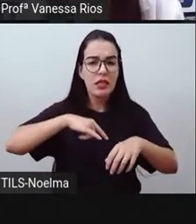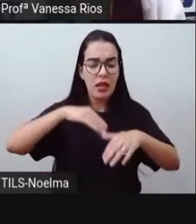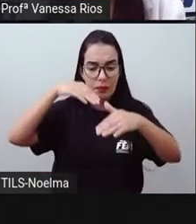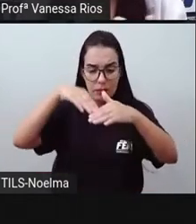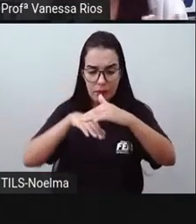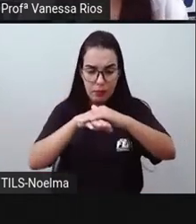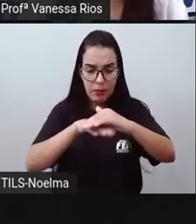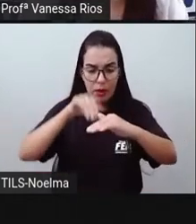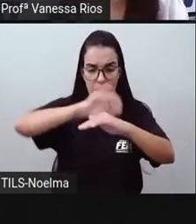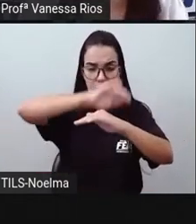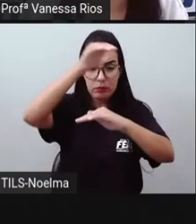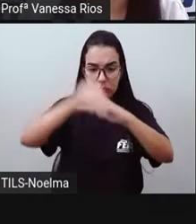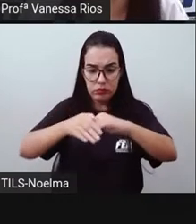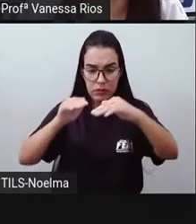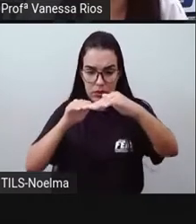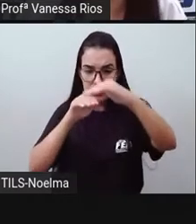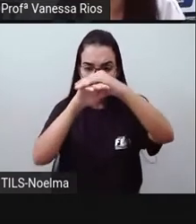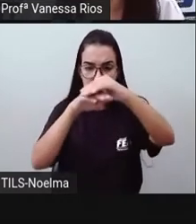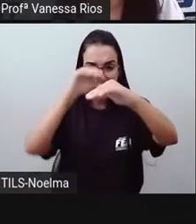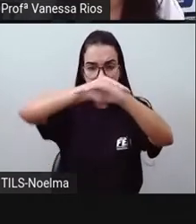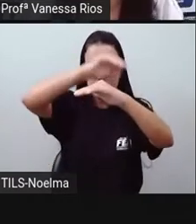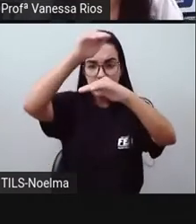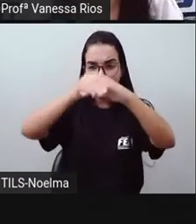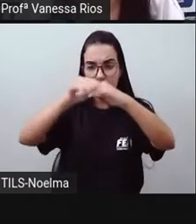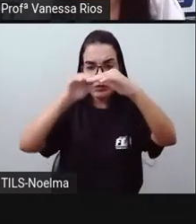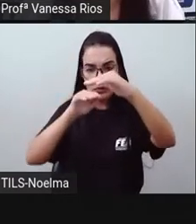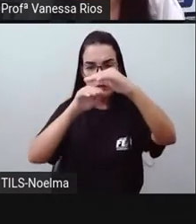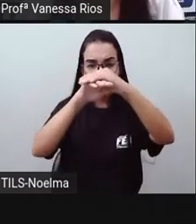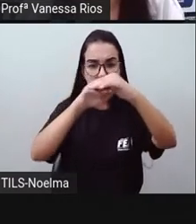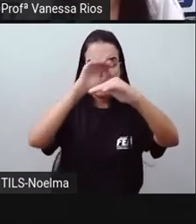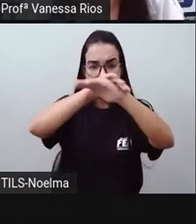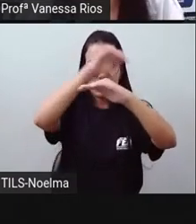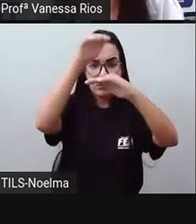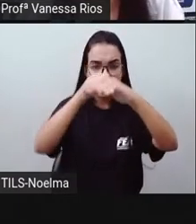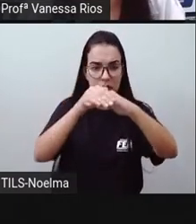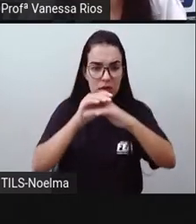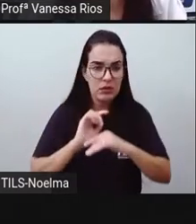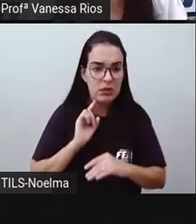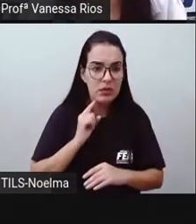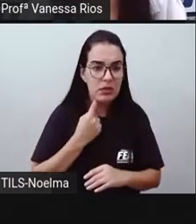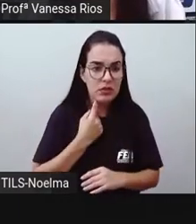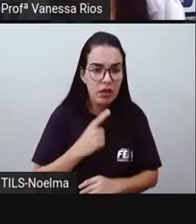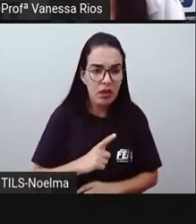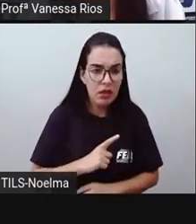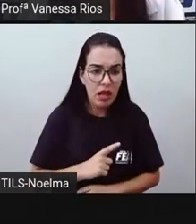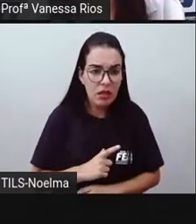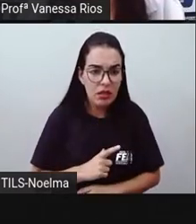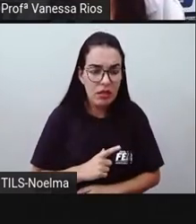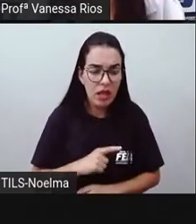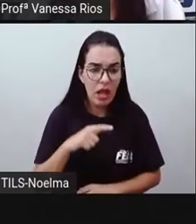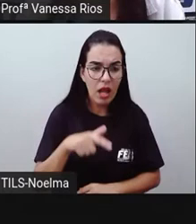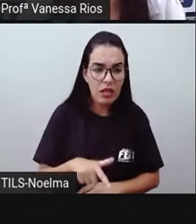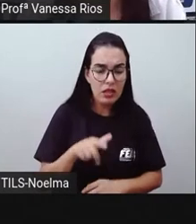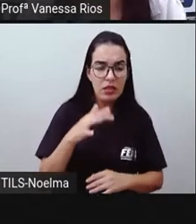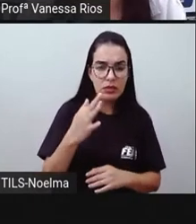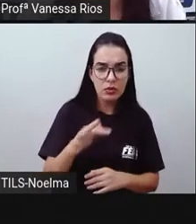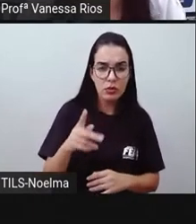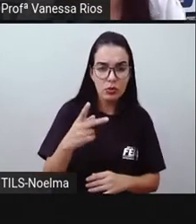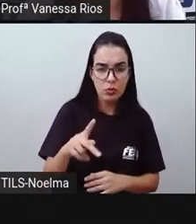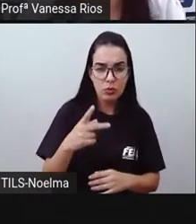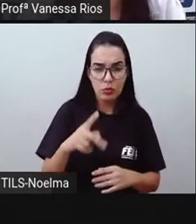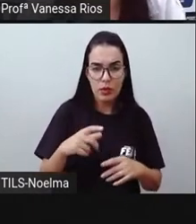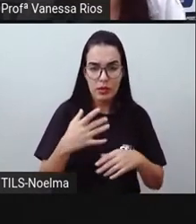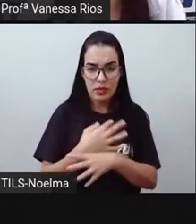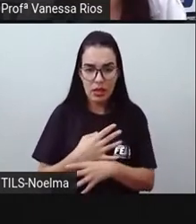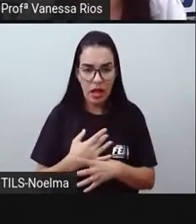o lixo vai para um lugar correto? Então, existem várias perguntas, vários questionamentos que são